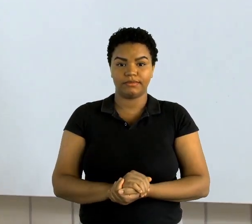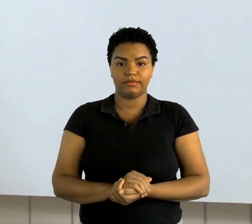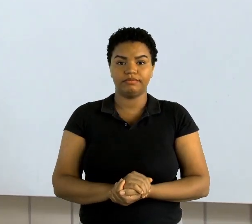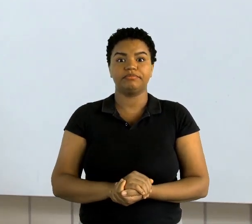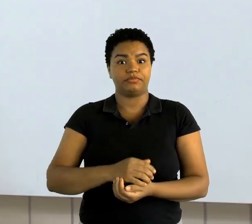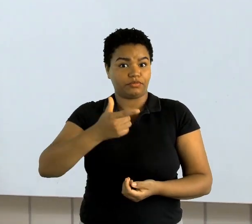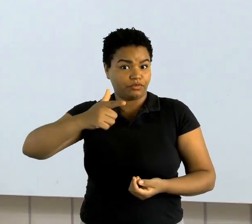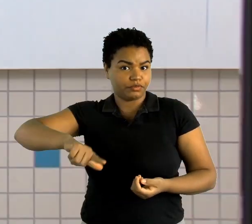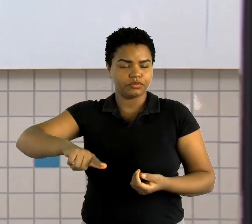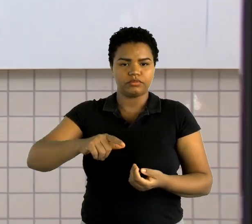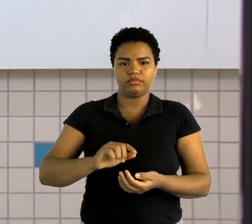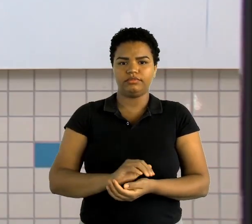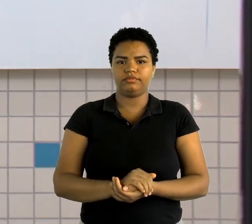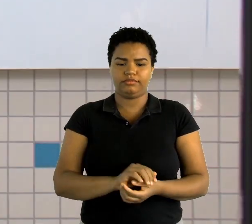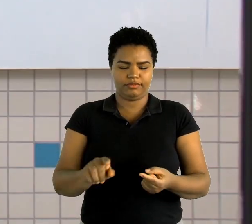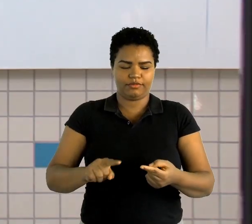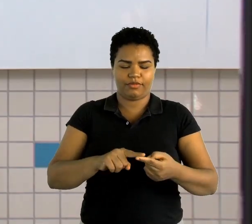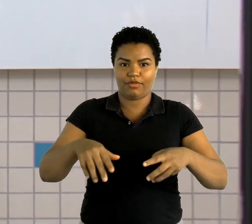Repete.